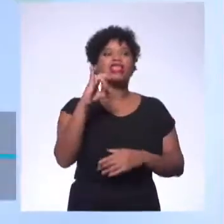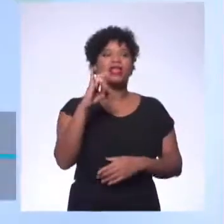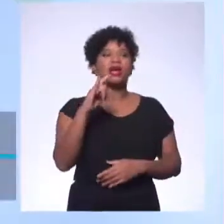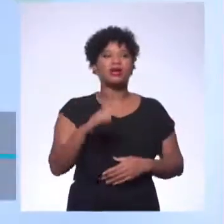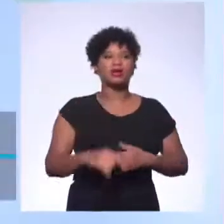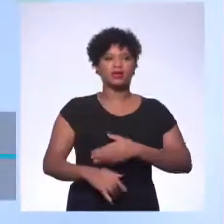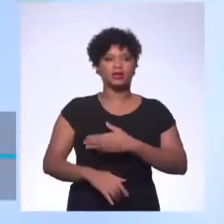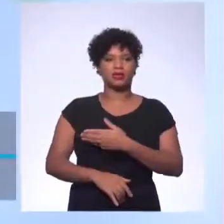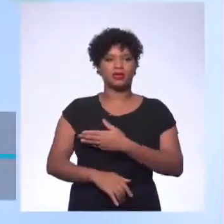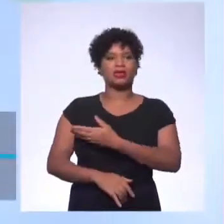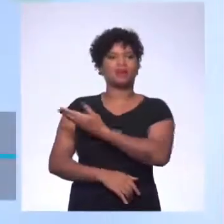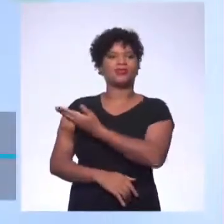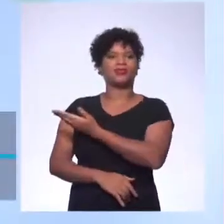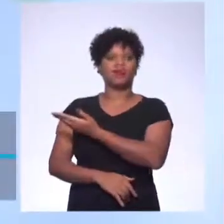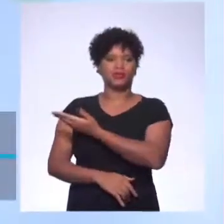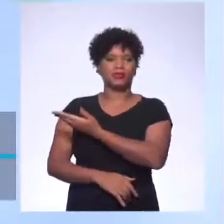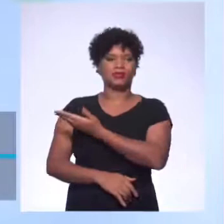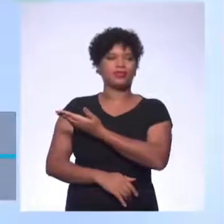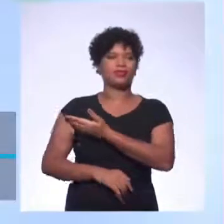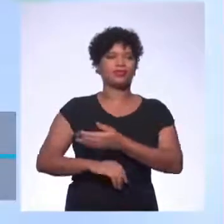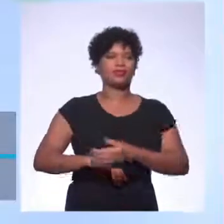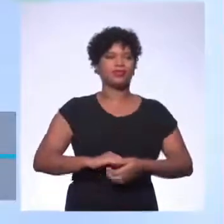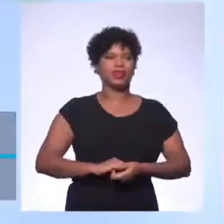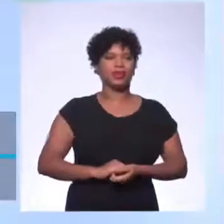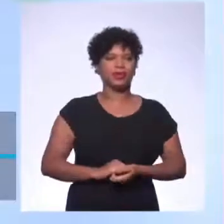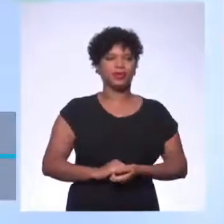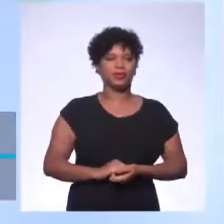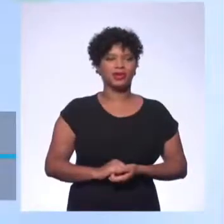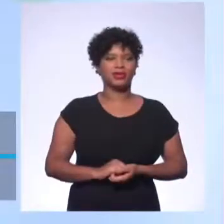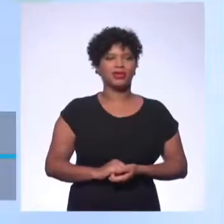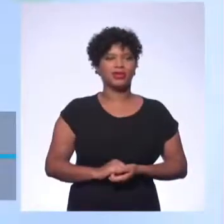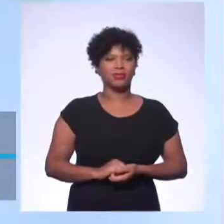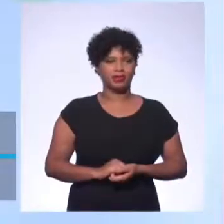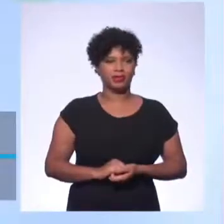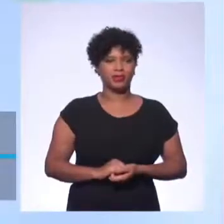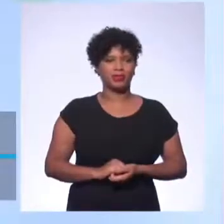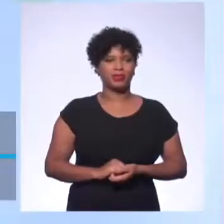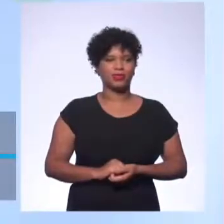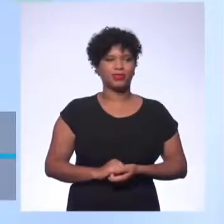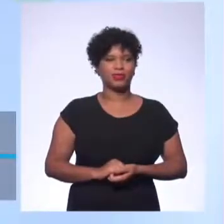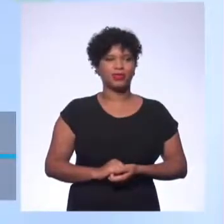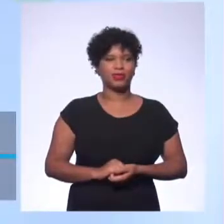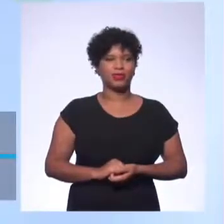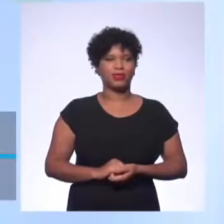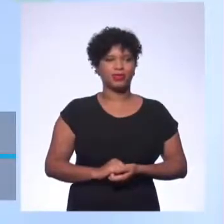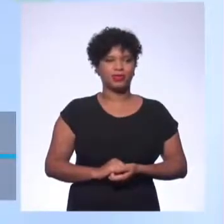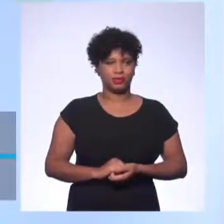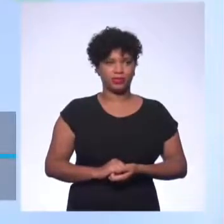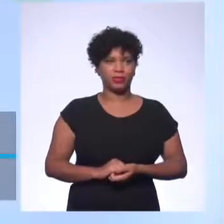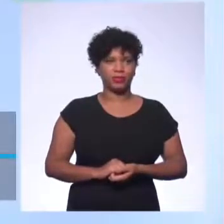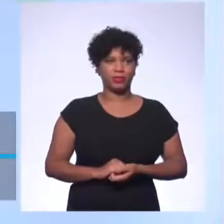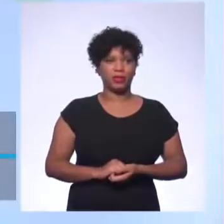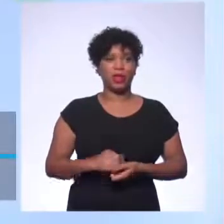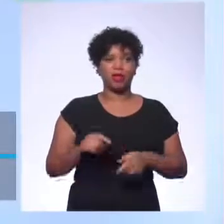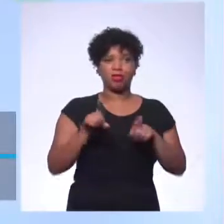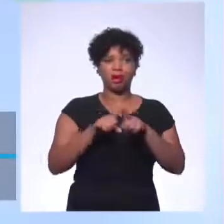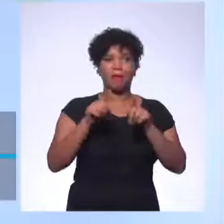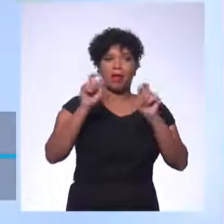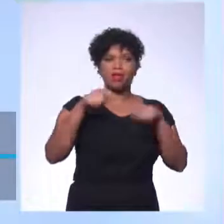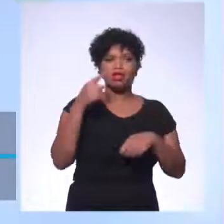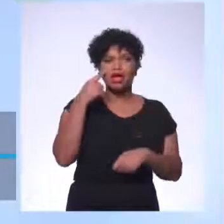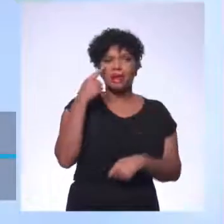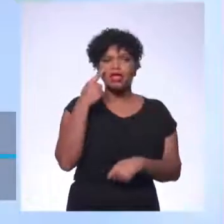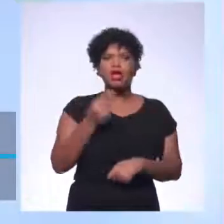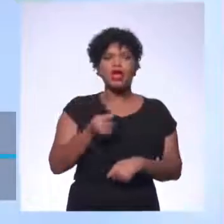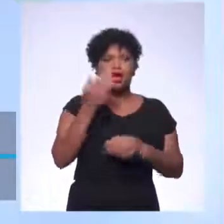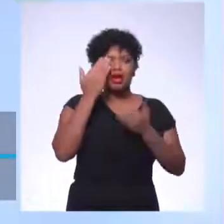Portuguesa, CMSP_EM, Língua Portuguesa, CMSP_EM, e lá você também encontra o espólio das aulas,